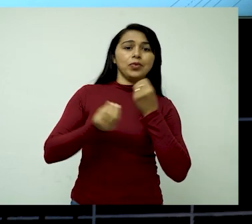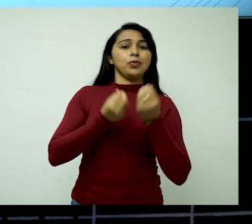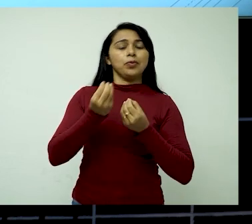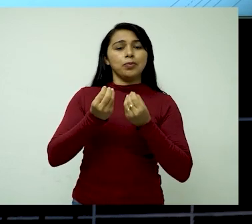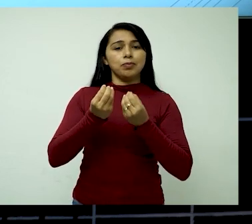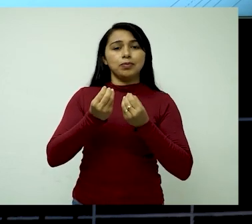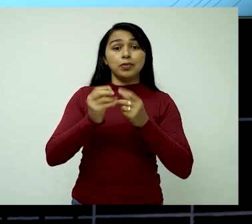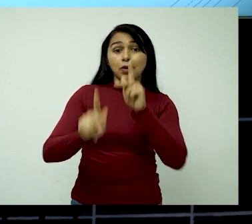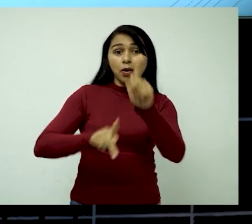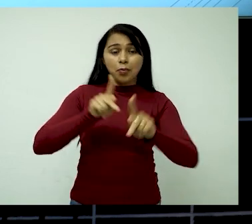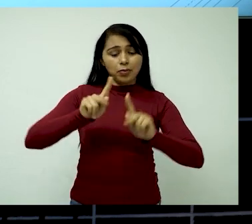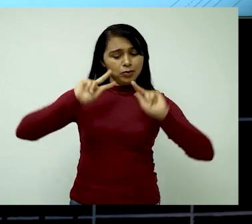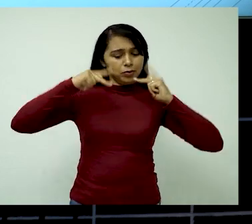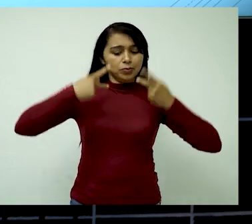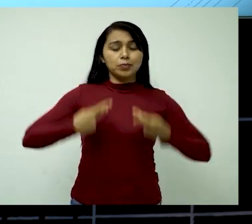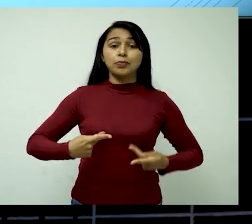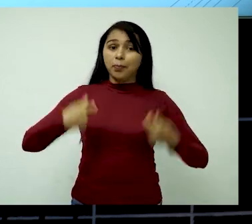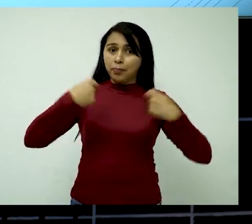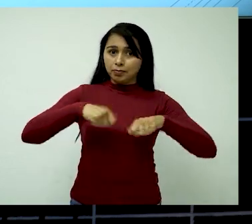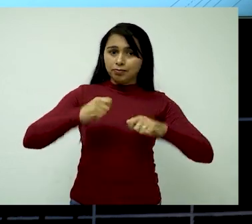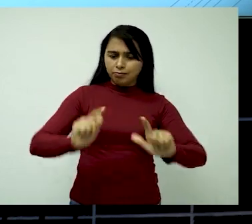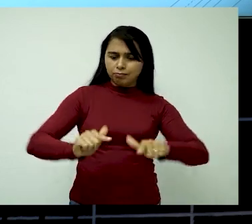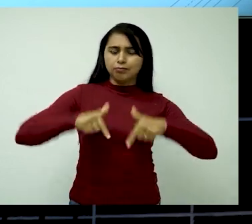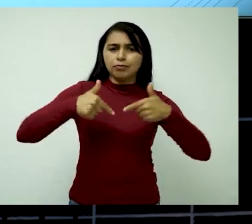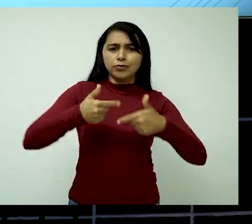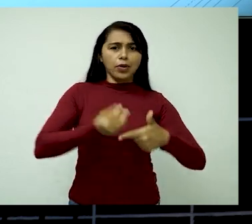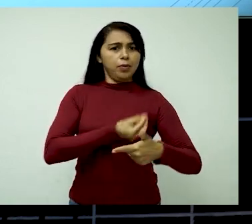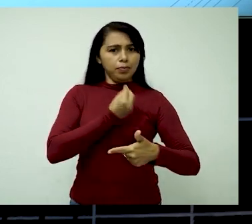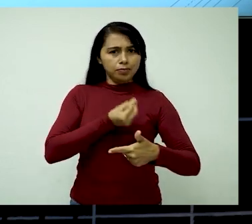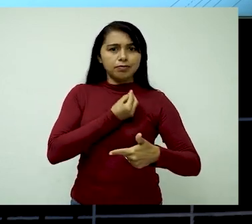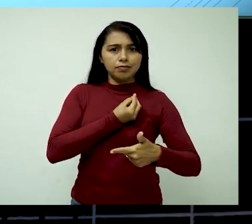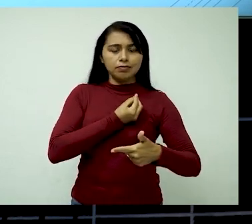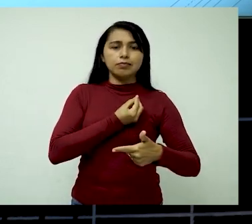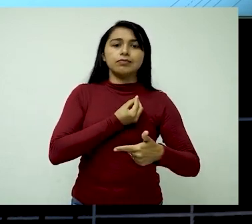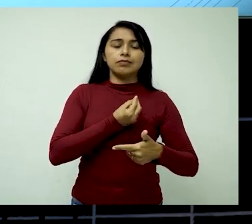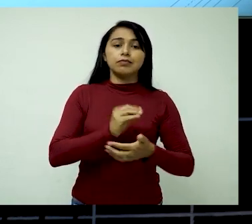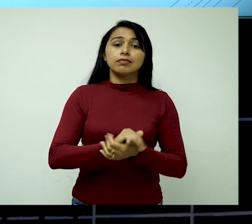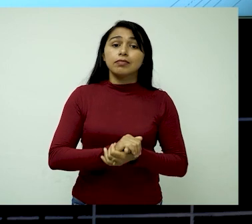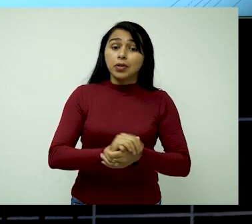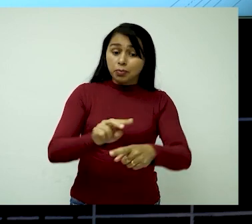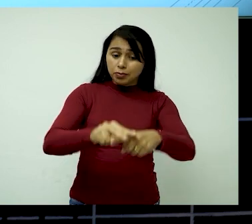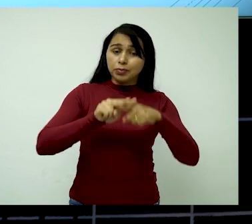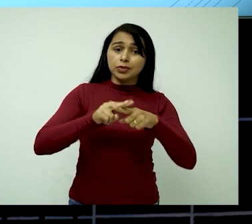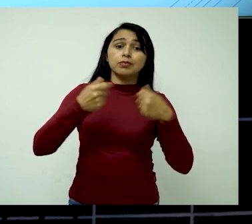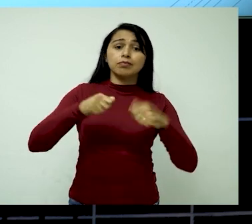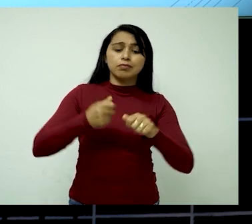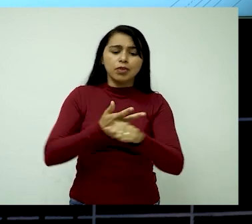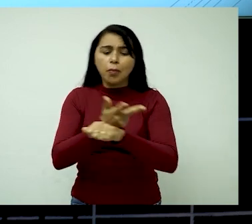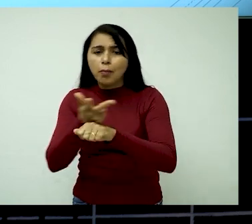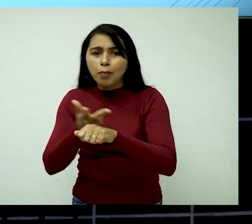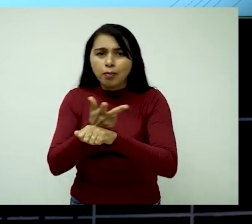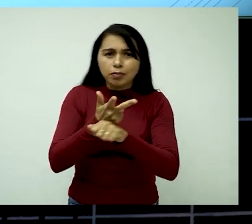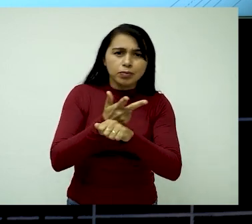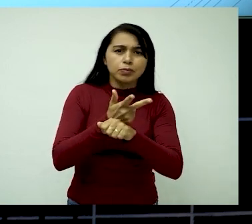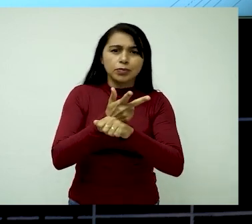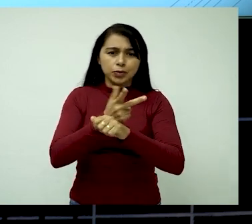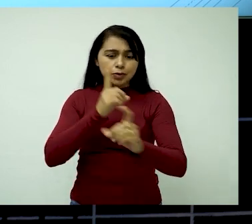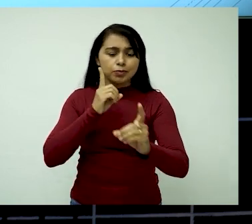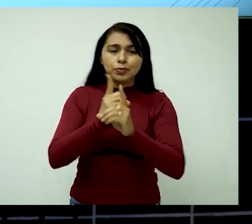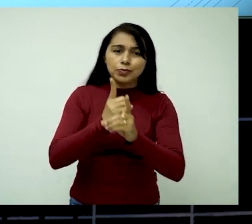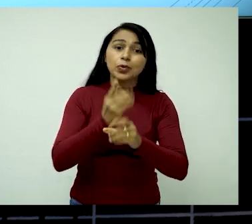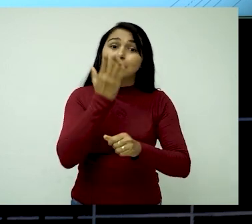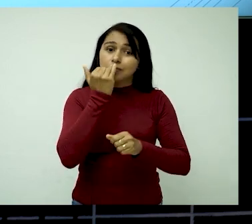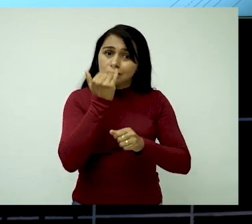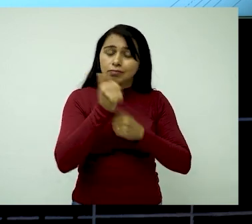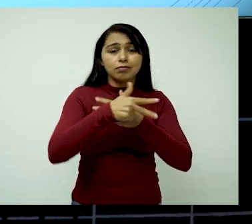população precisava sobreviver. E para ela sobreviver, ela precisava ir à busca do alimento, tá?